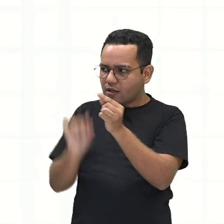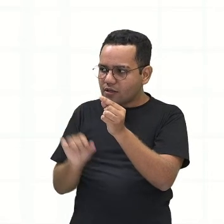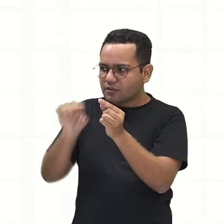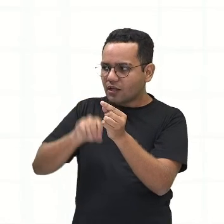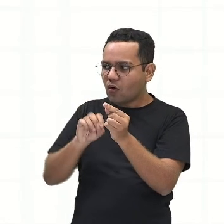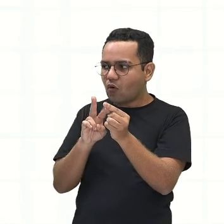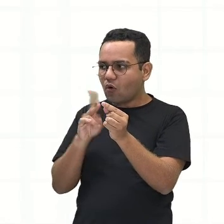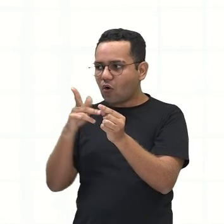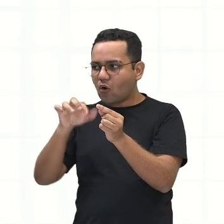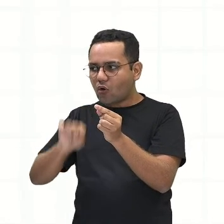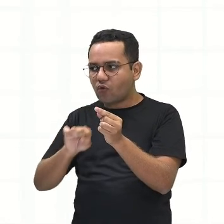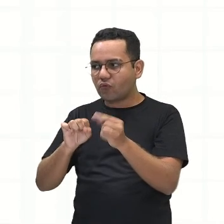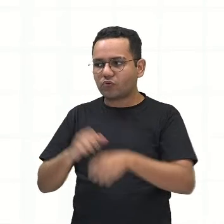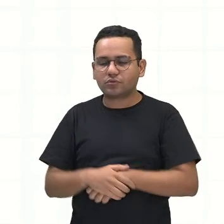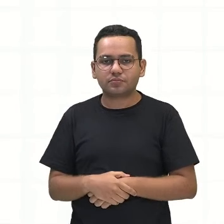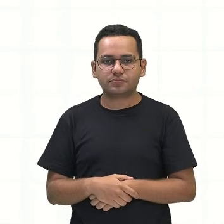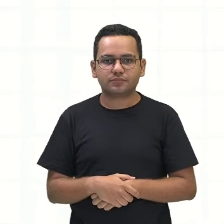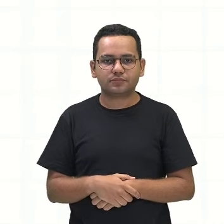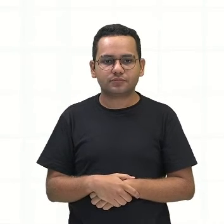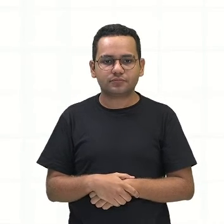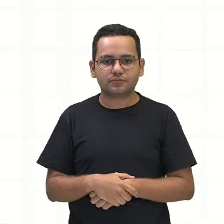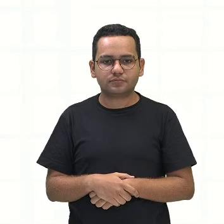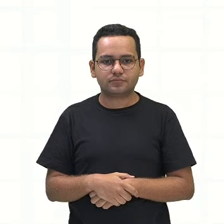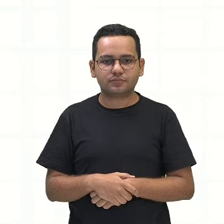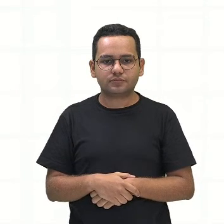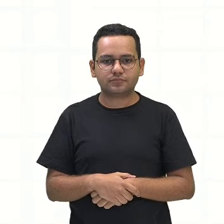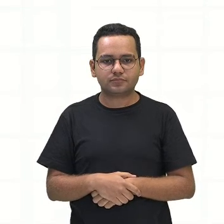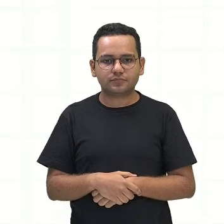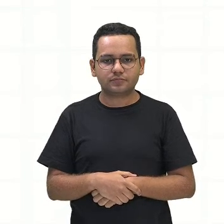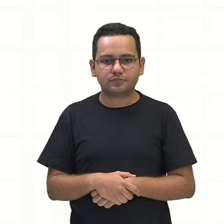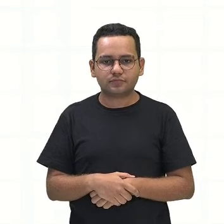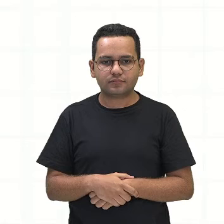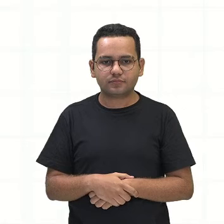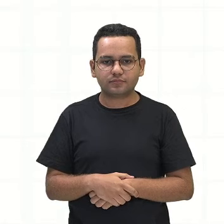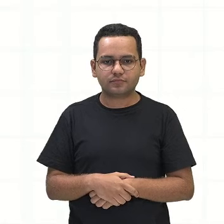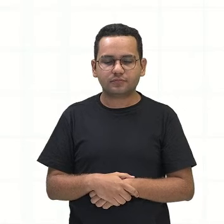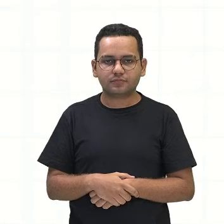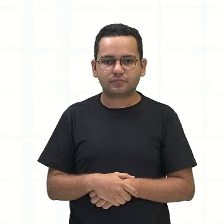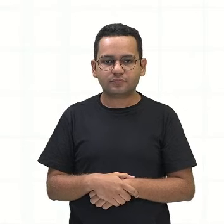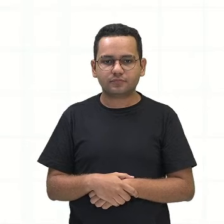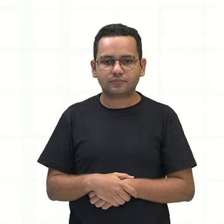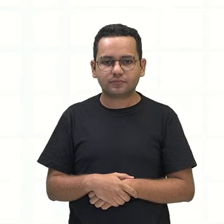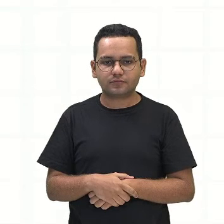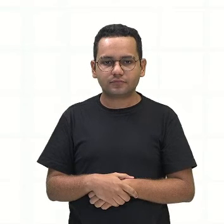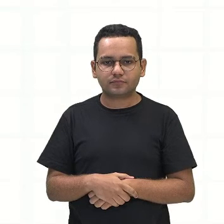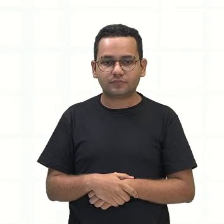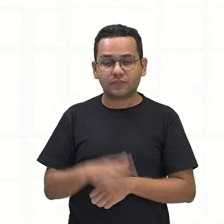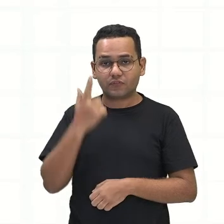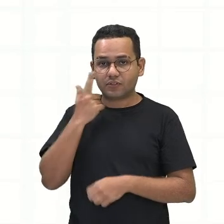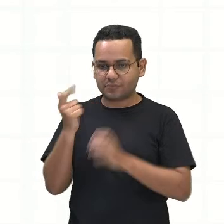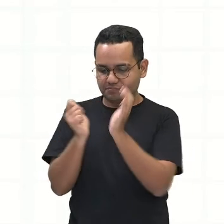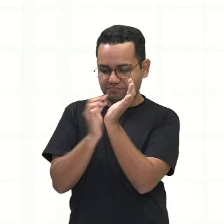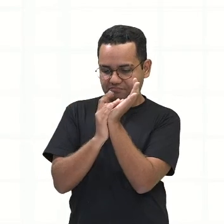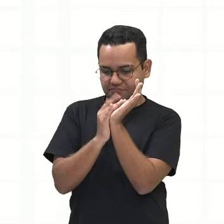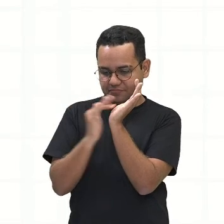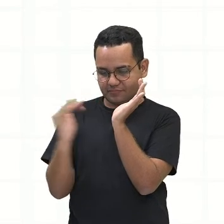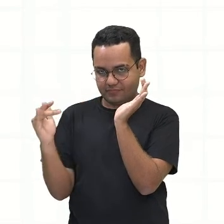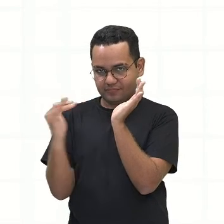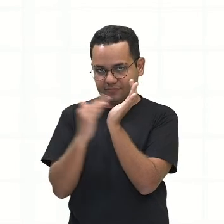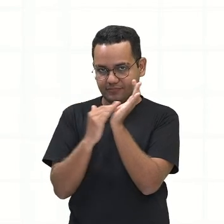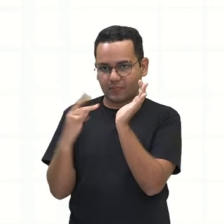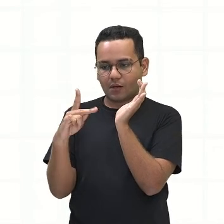o óvulo está aqui dentro, tá? Então, o que vai acontecer aqui? Olha os grãos de pólen, né? Esses grãos